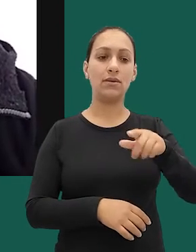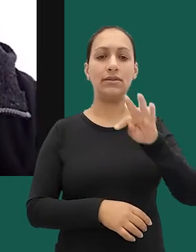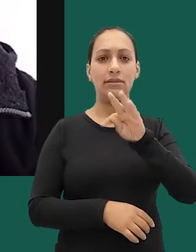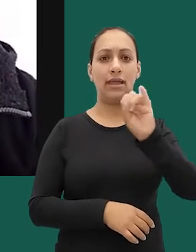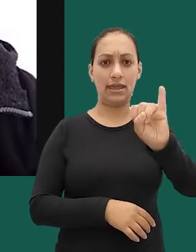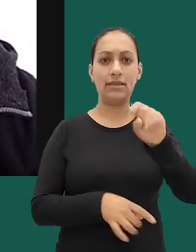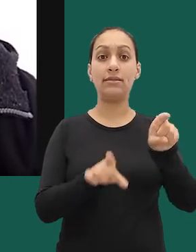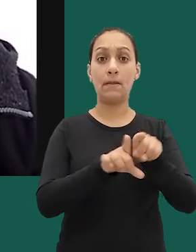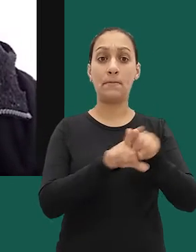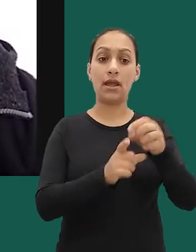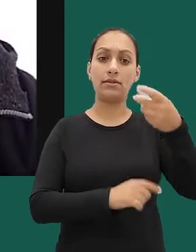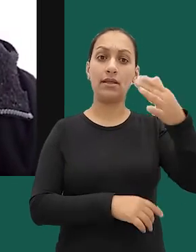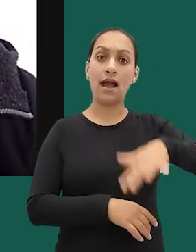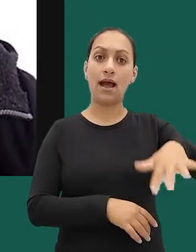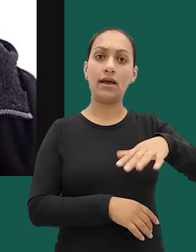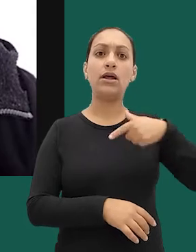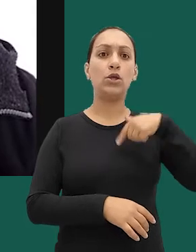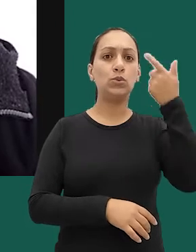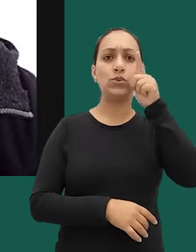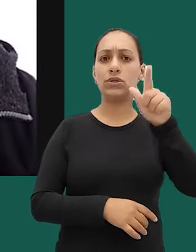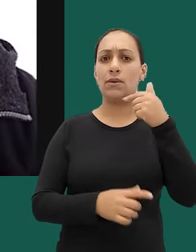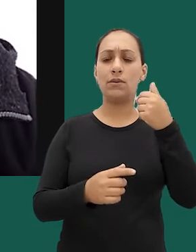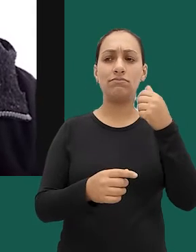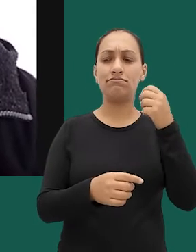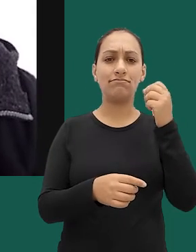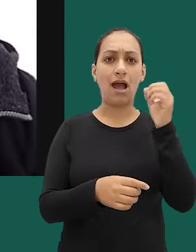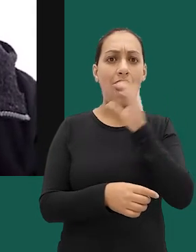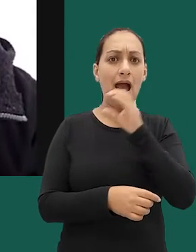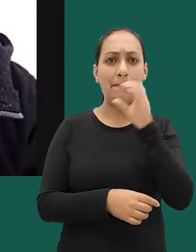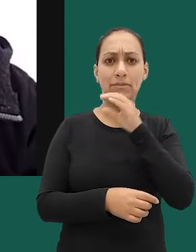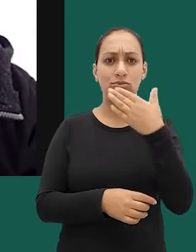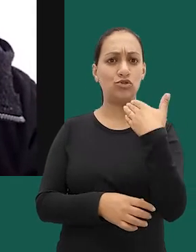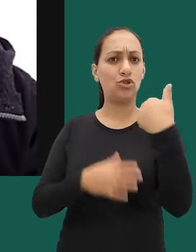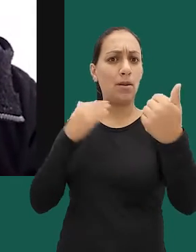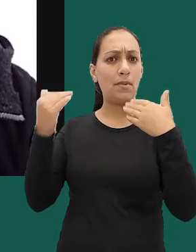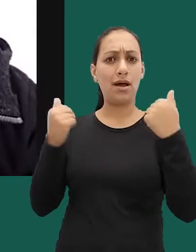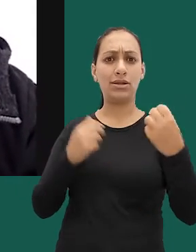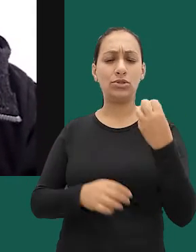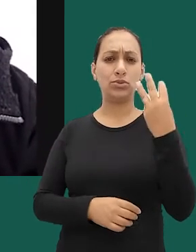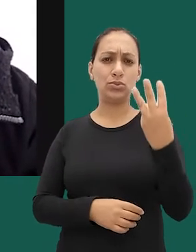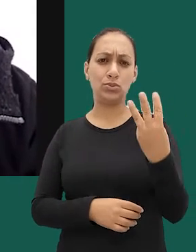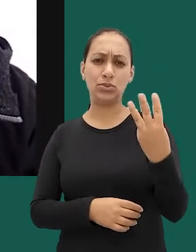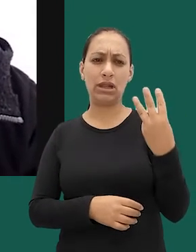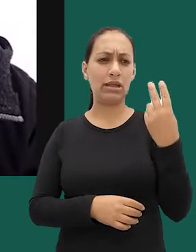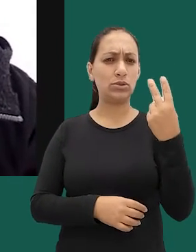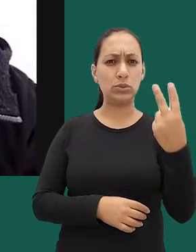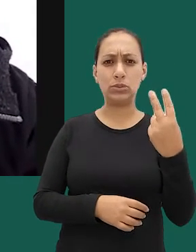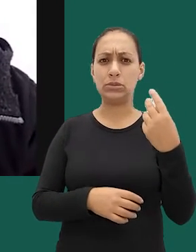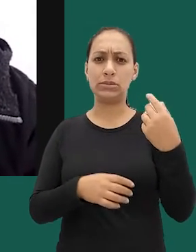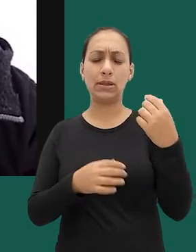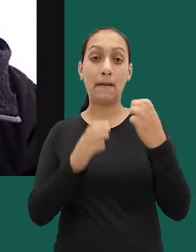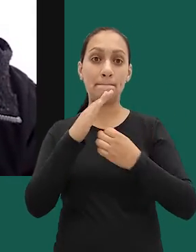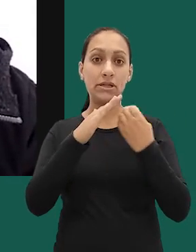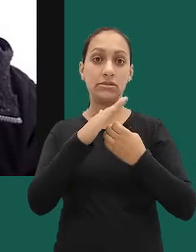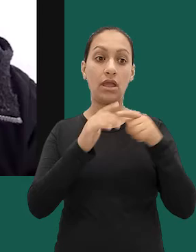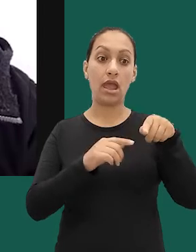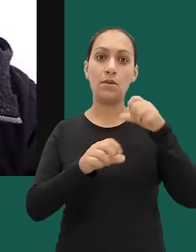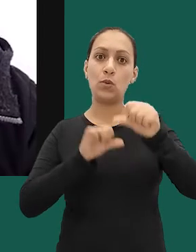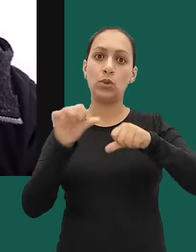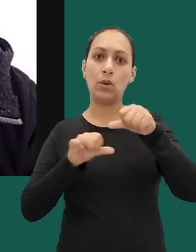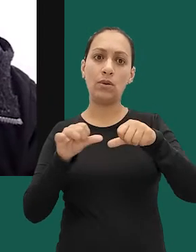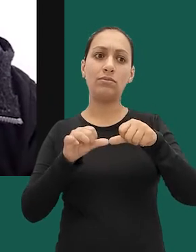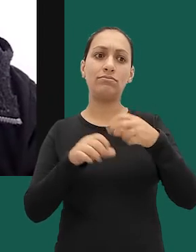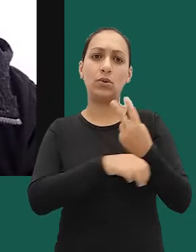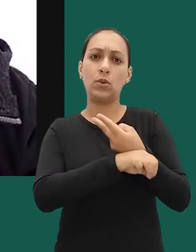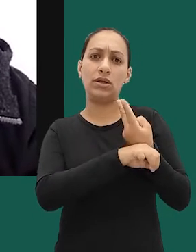TI também, ele conseguiu um emprego super rápido. Acho que 2 ou 3 empresas chamaram ele só por causa do currículo que ele alterou, e falou que estava buscando